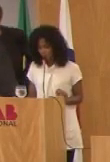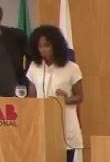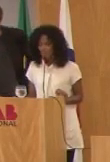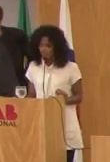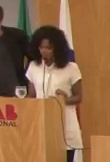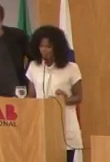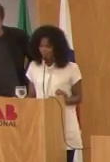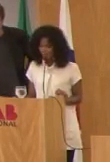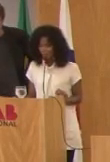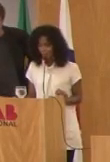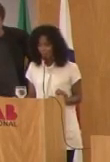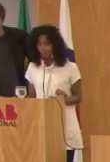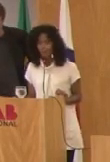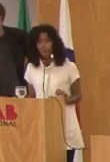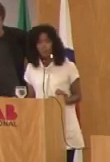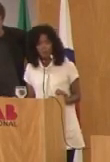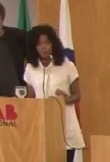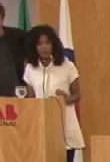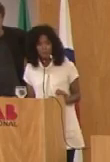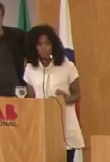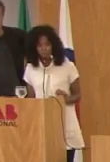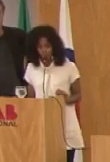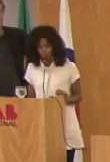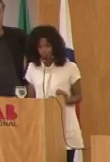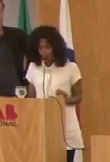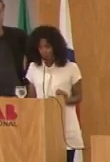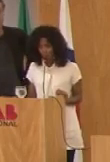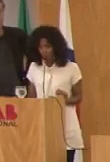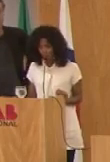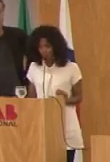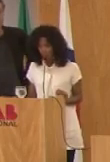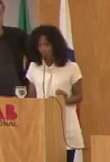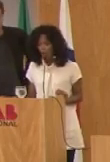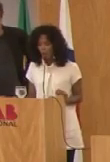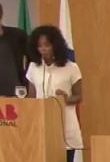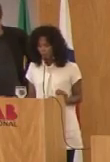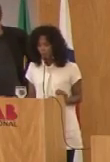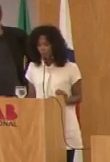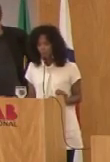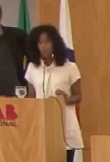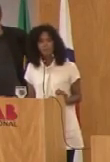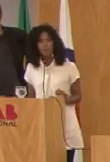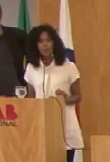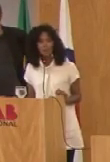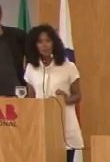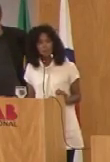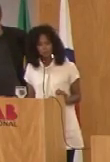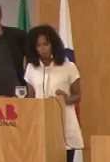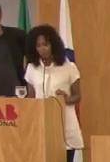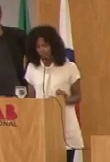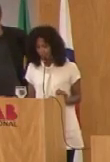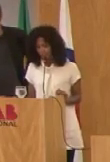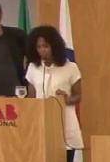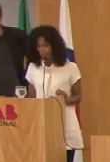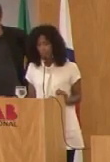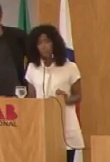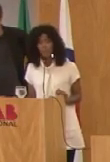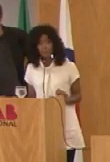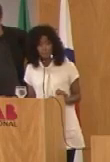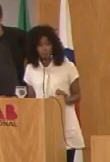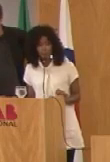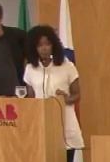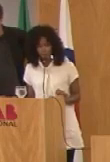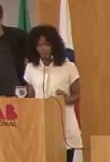Brasil, que é também a voz em nosso país do Papa Francisco, ouvido e respeitado em todo o planeta por